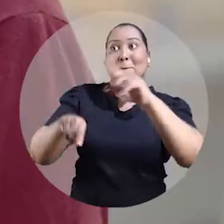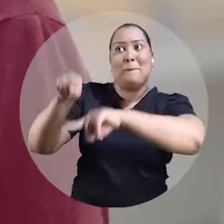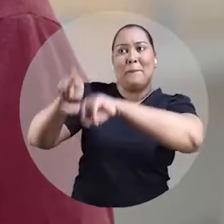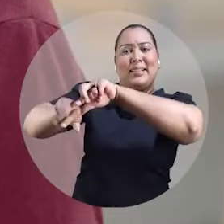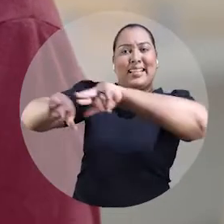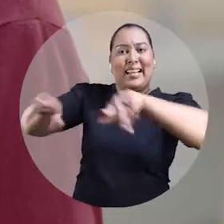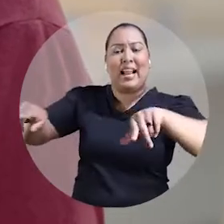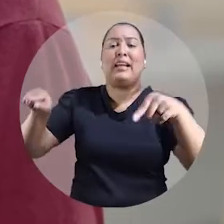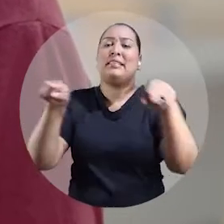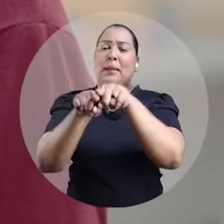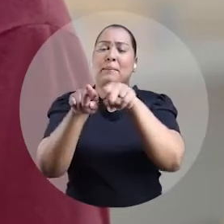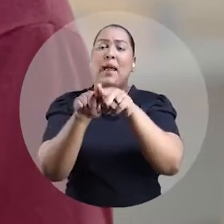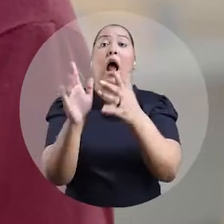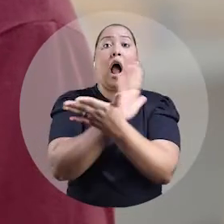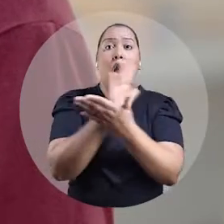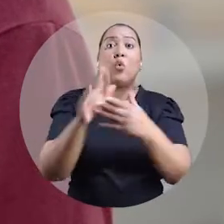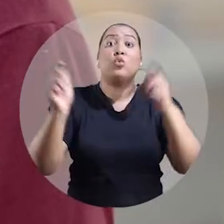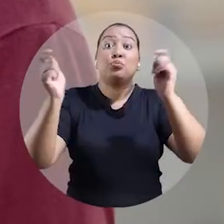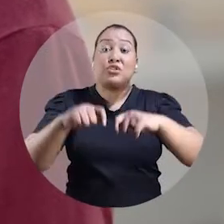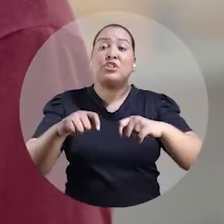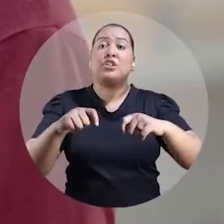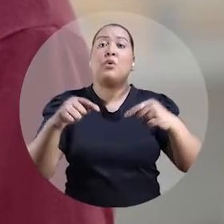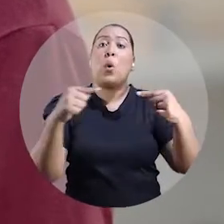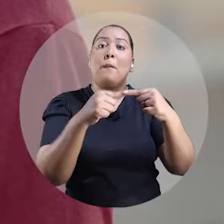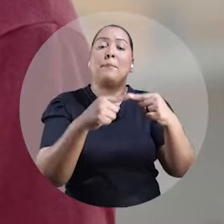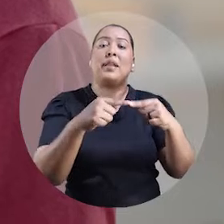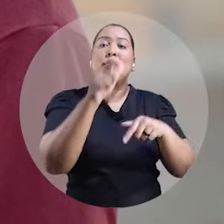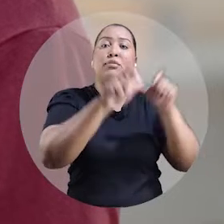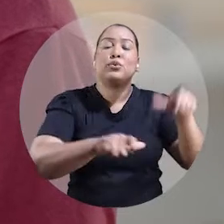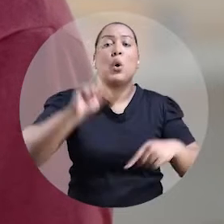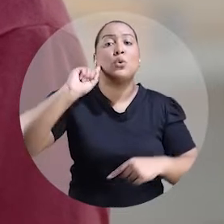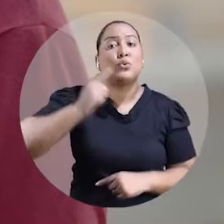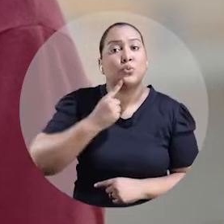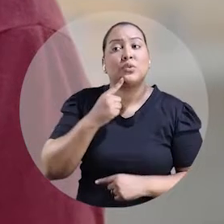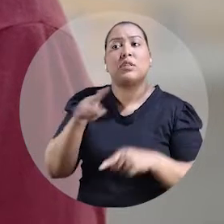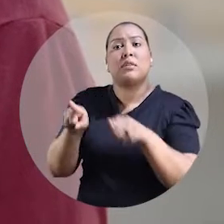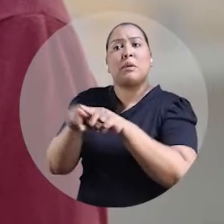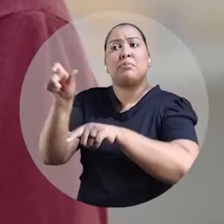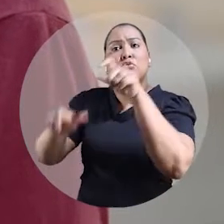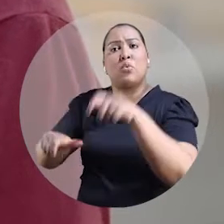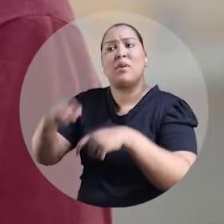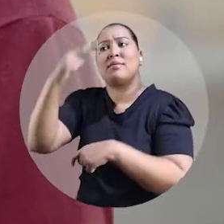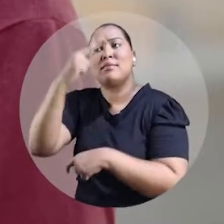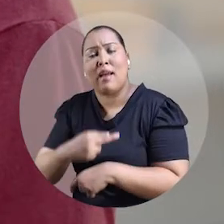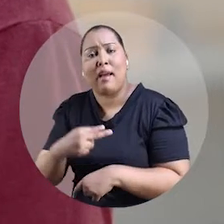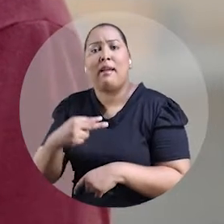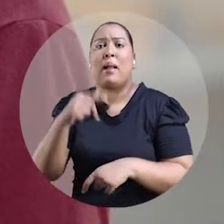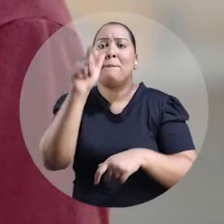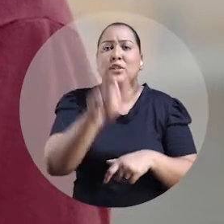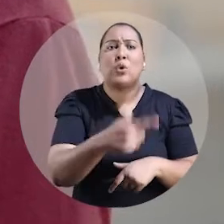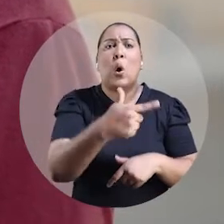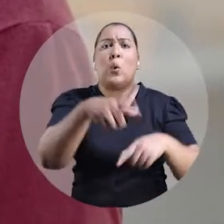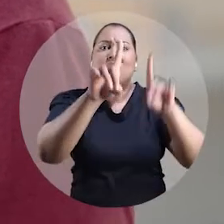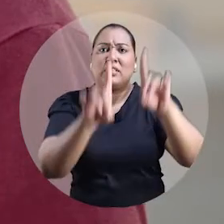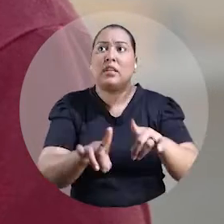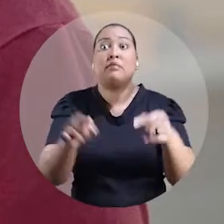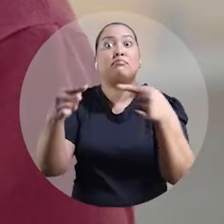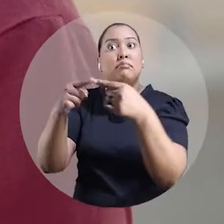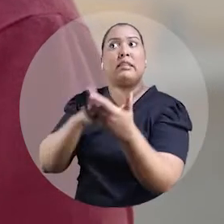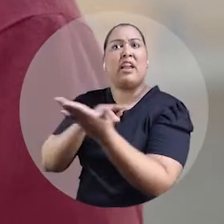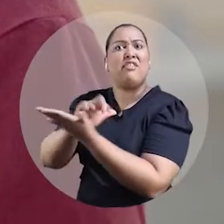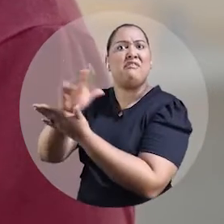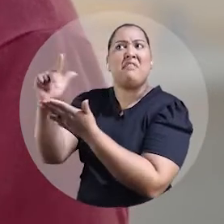que a gente usa para educação de surdos, cegos, pessoas especiais. A gente tem obras de referência também, né?